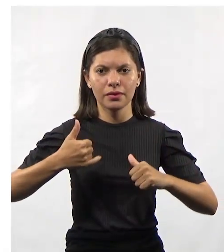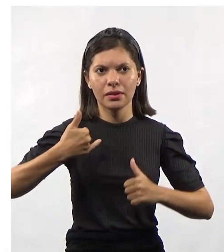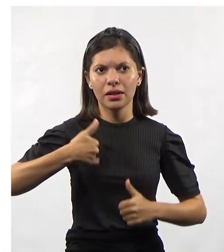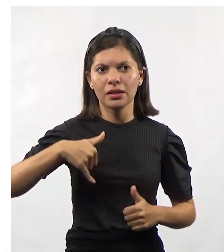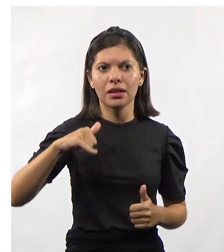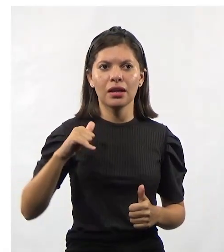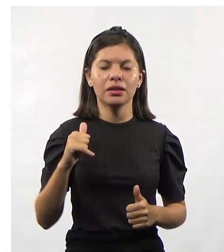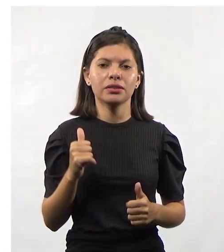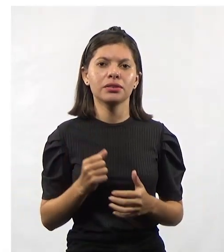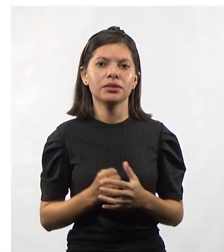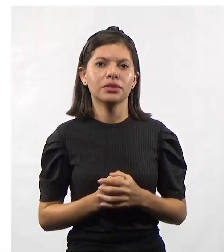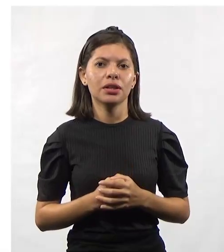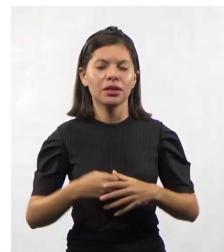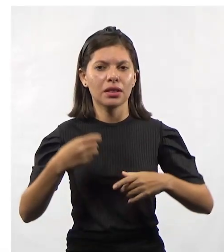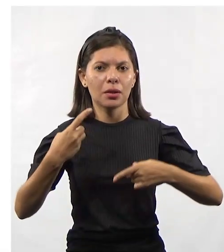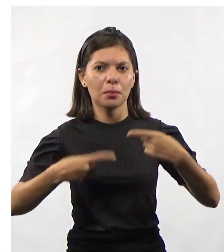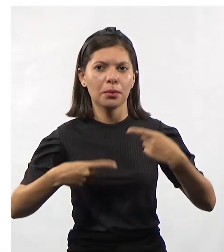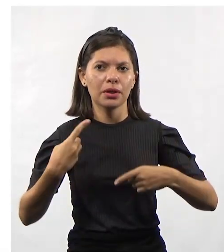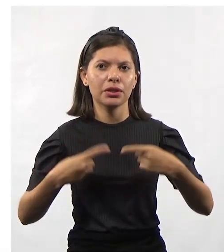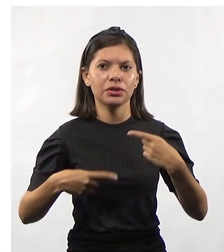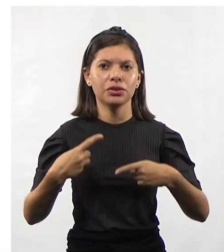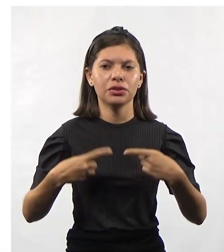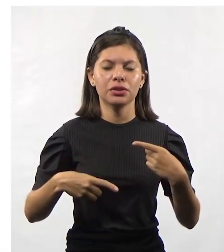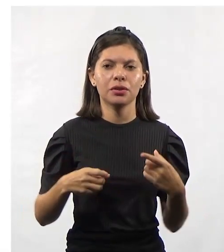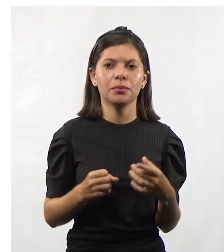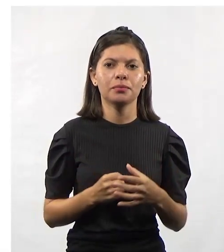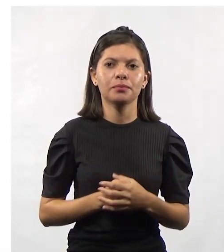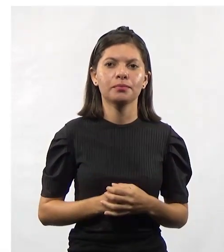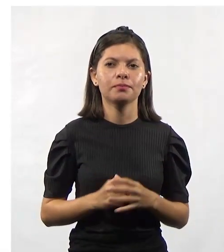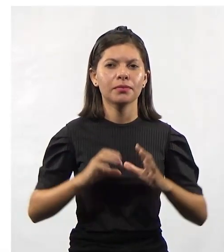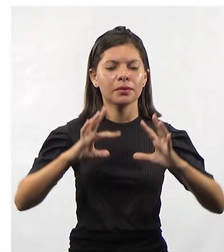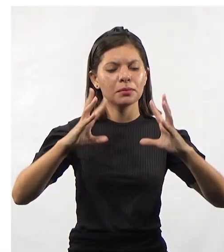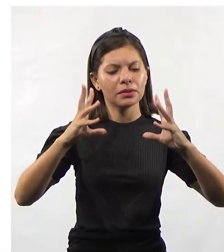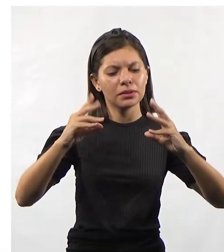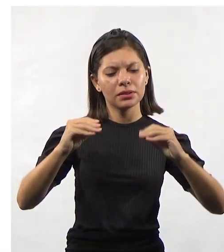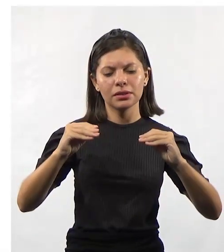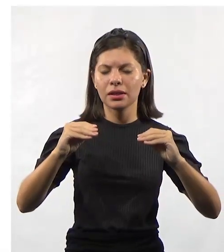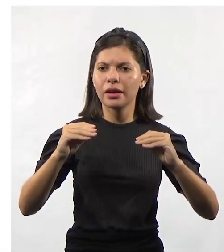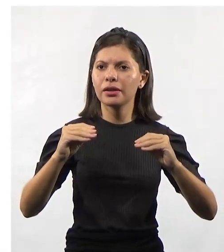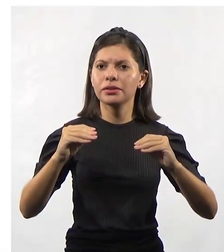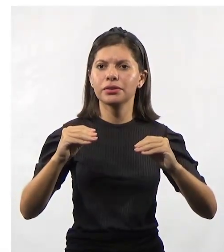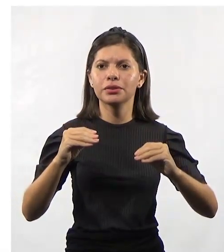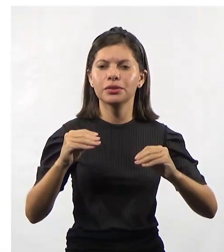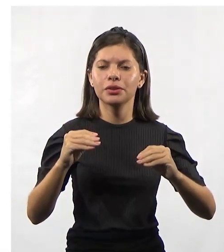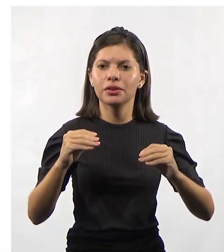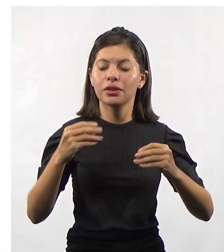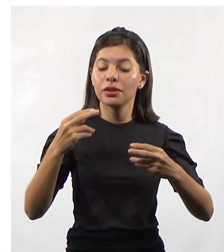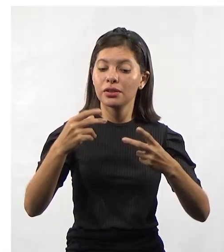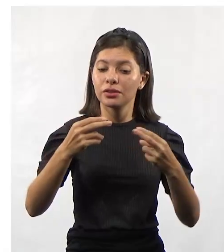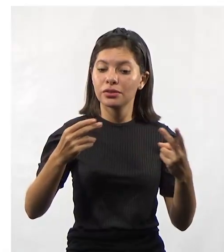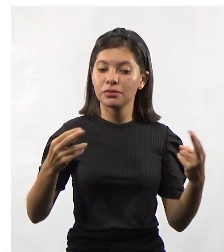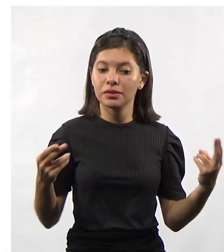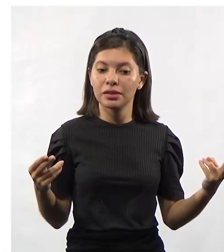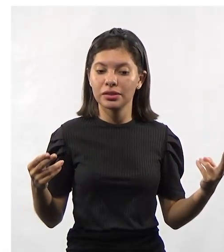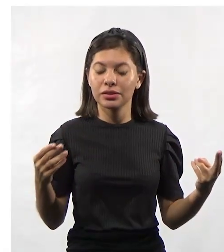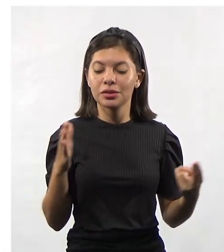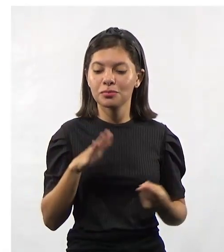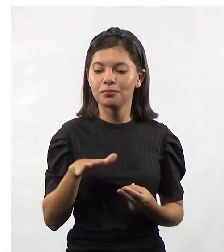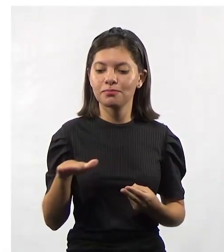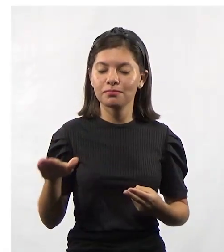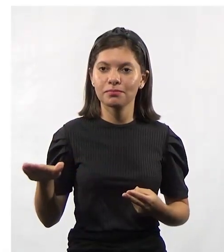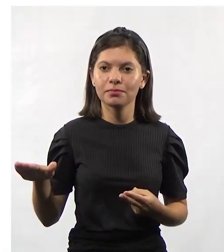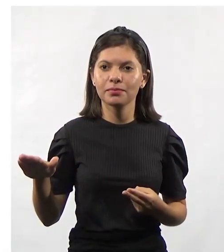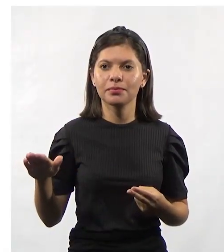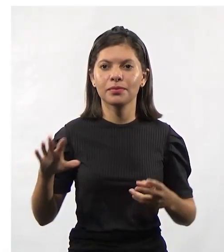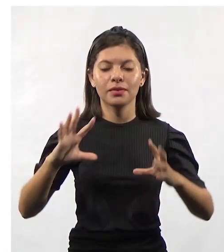aí dessa questão também da idade, das crenças políticas, capacidades físicas e intelectuais, né? Então,